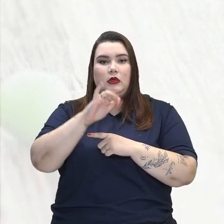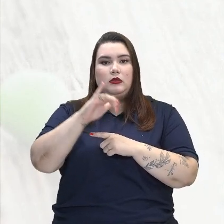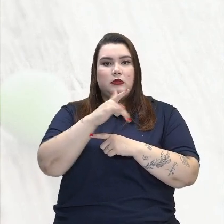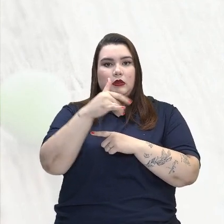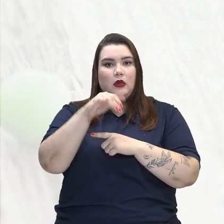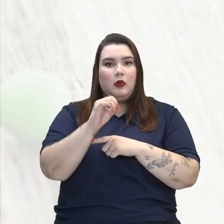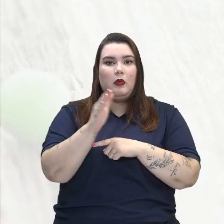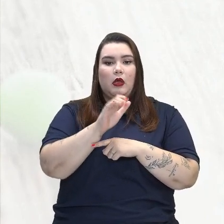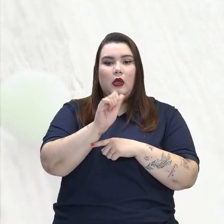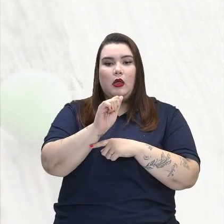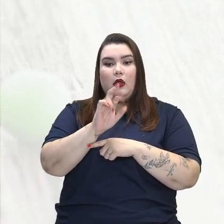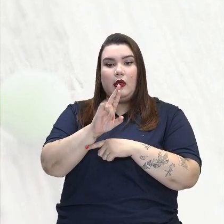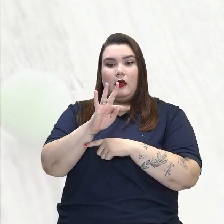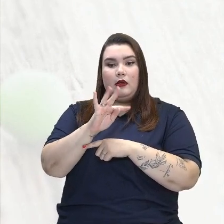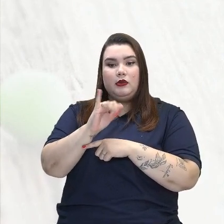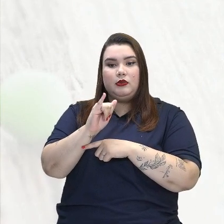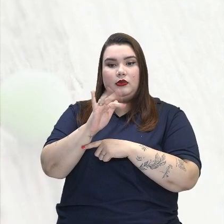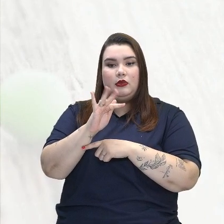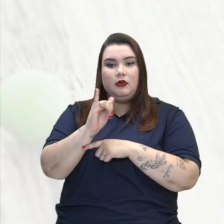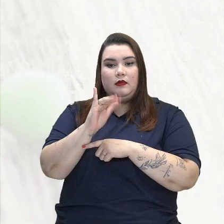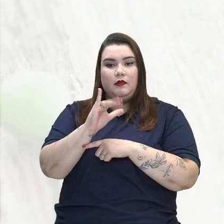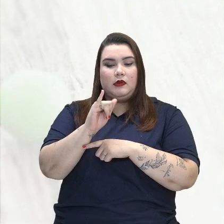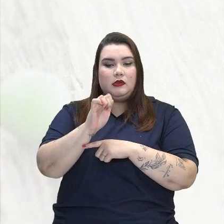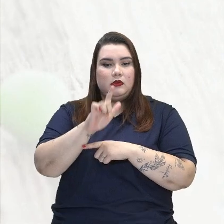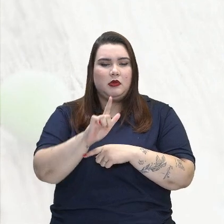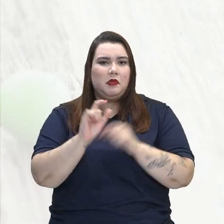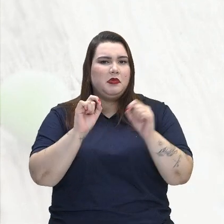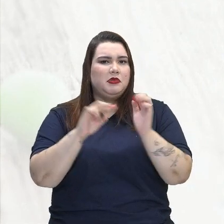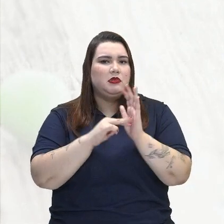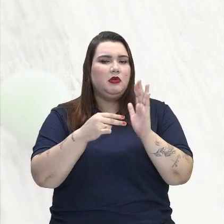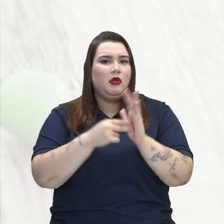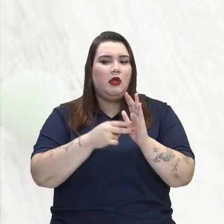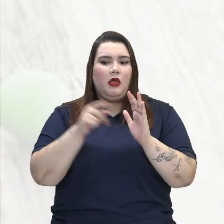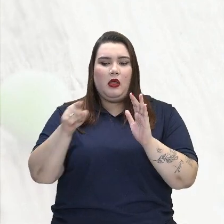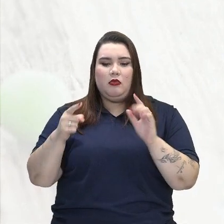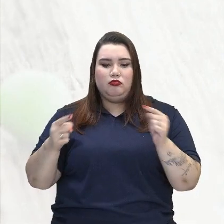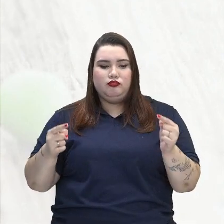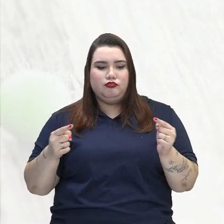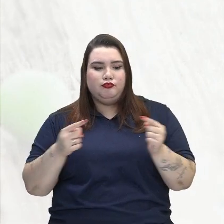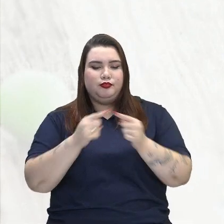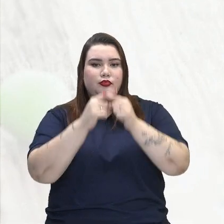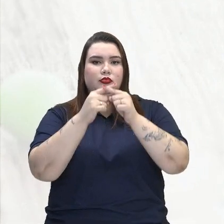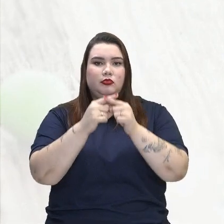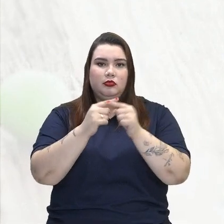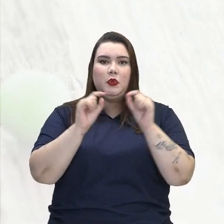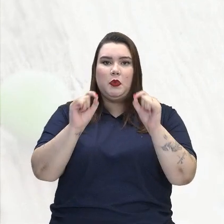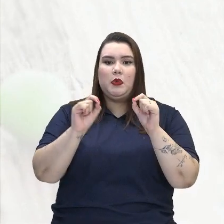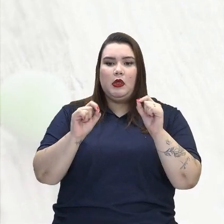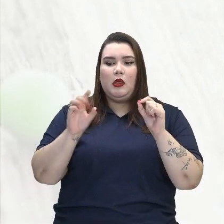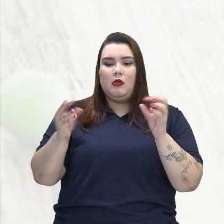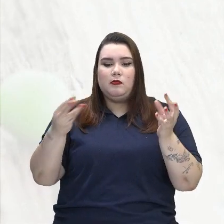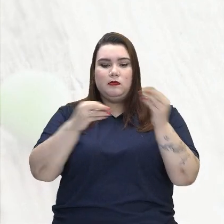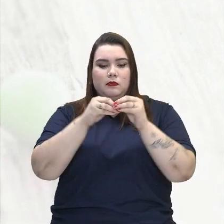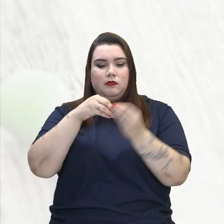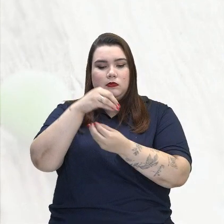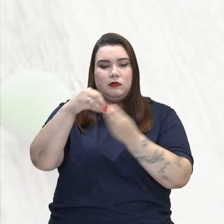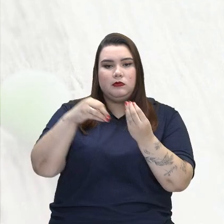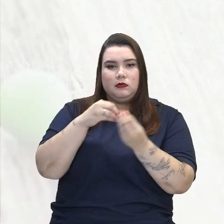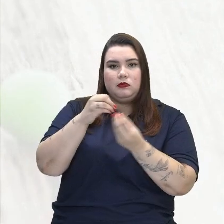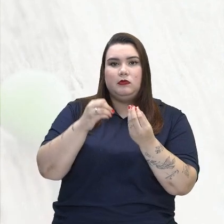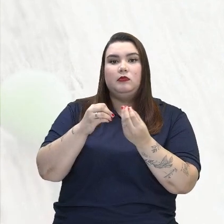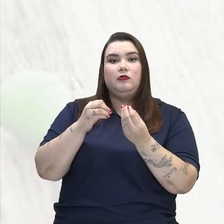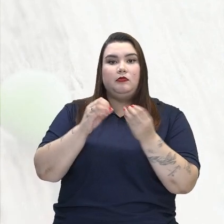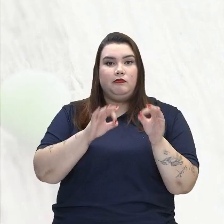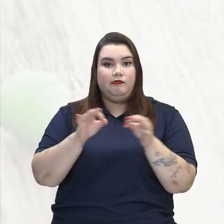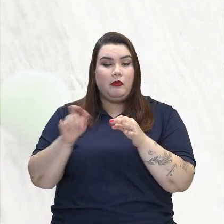isso? Era realizar o cruzamento delas. Elas já realizavam essa polinização de forma natural, as ervilhas já fazem